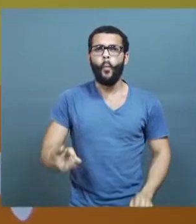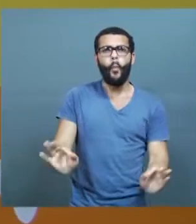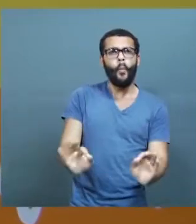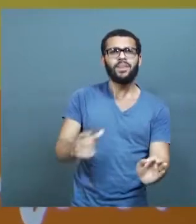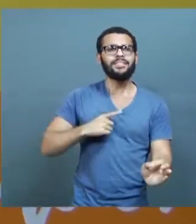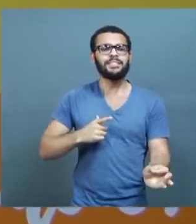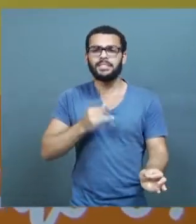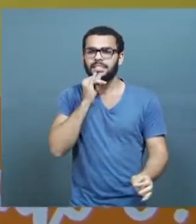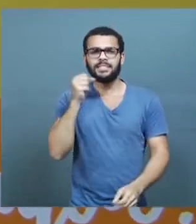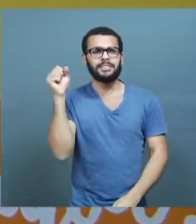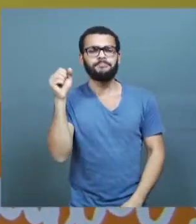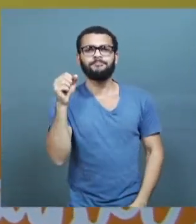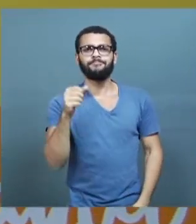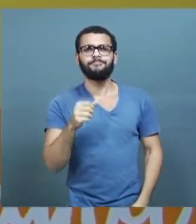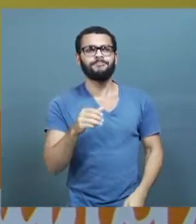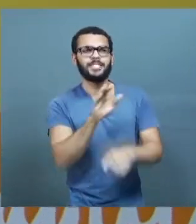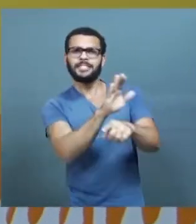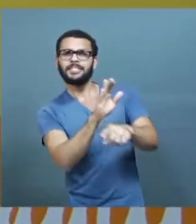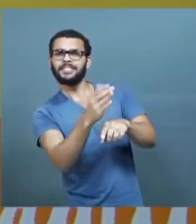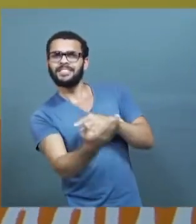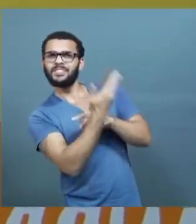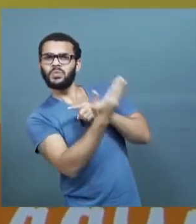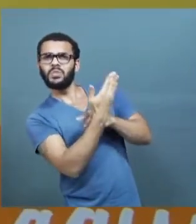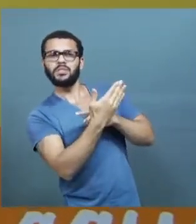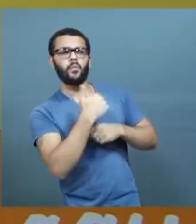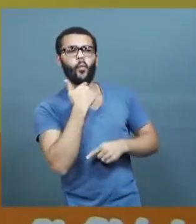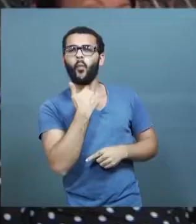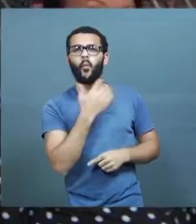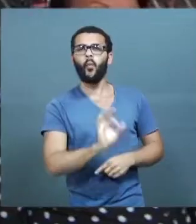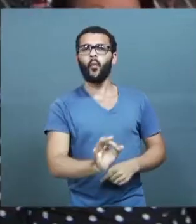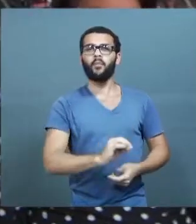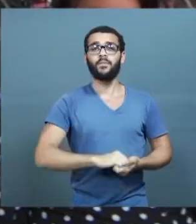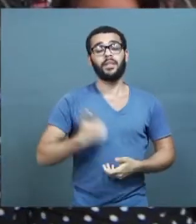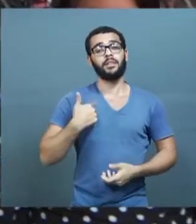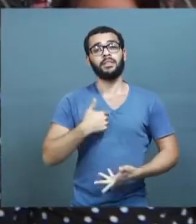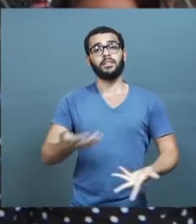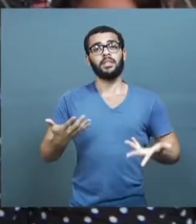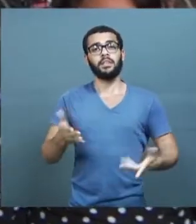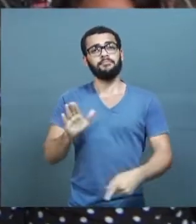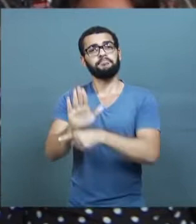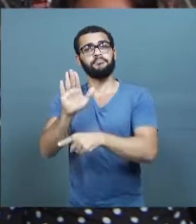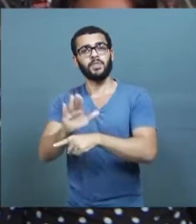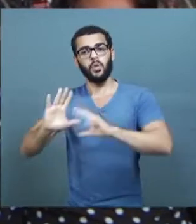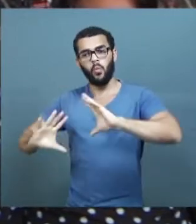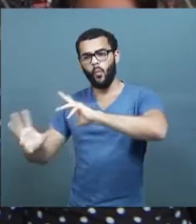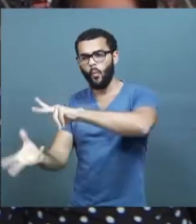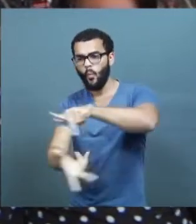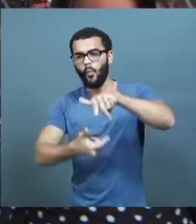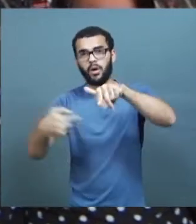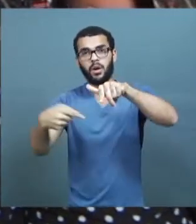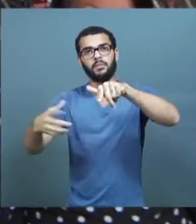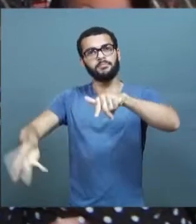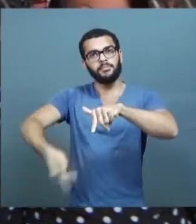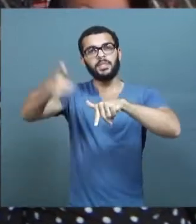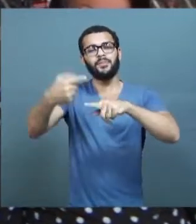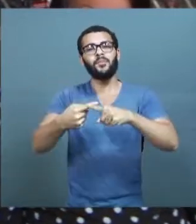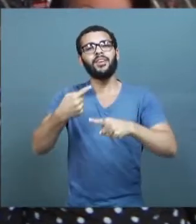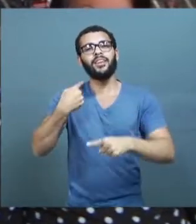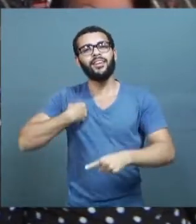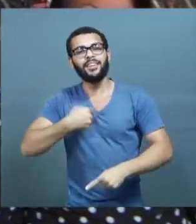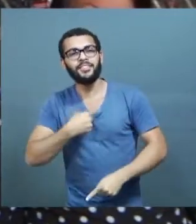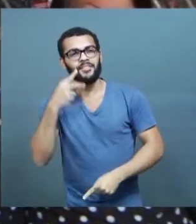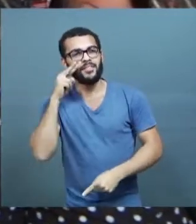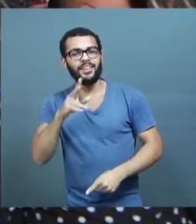que lhes são fechadas. Então a ideia é ajudar o mundo a se tornar um pouco melhor, porque a gente sabe que a partir da desigualdade social, da fome,